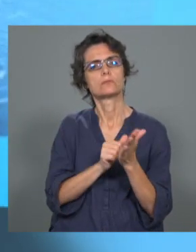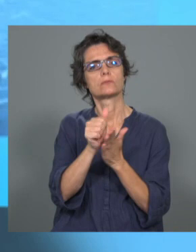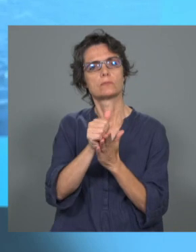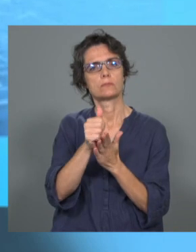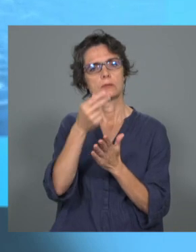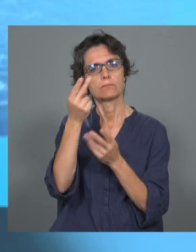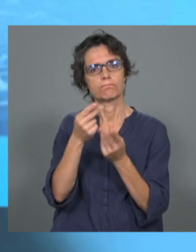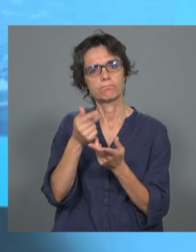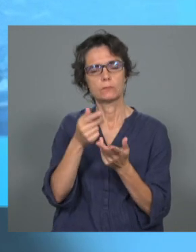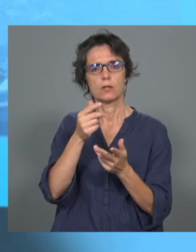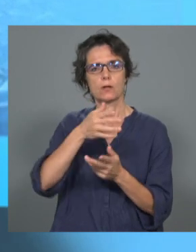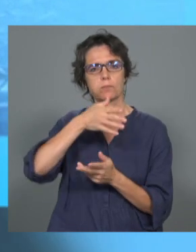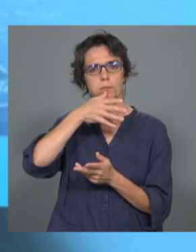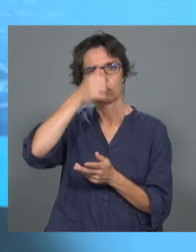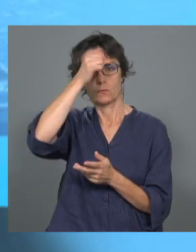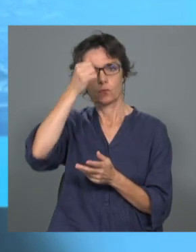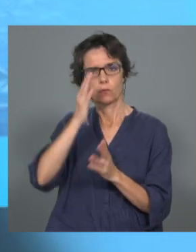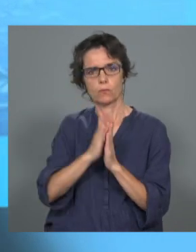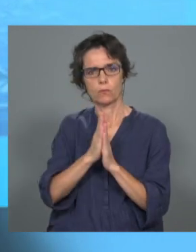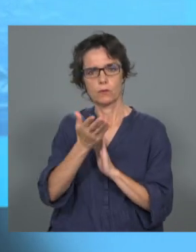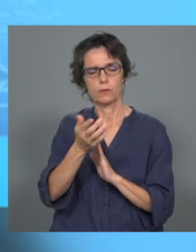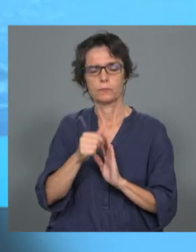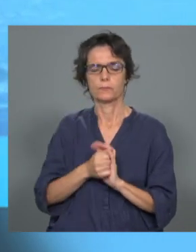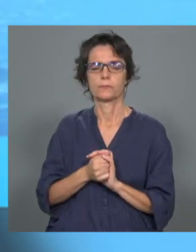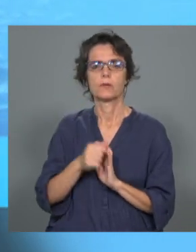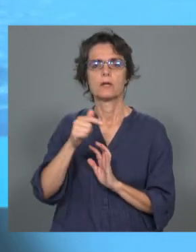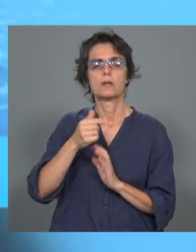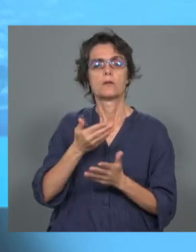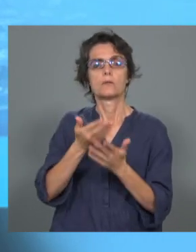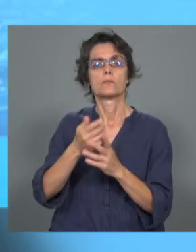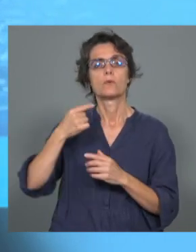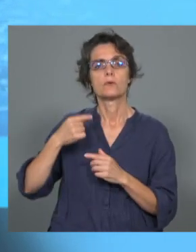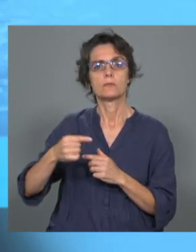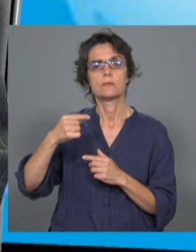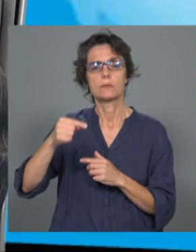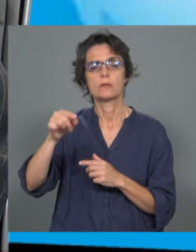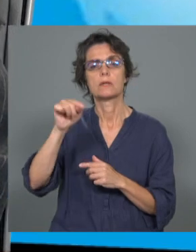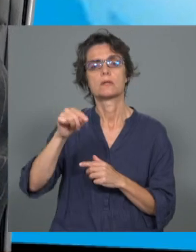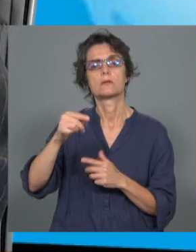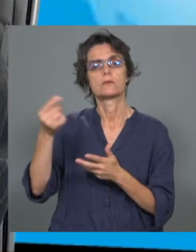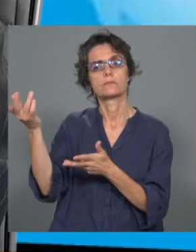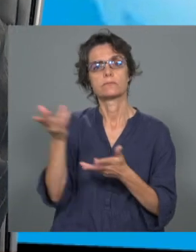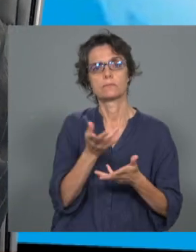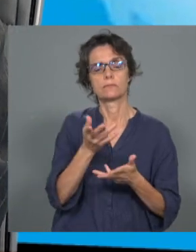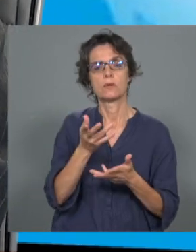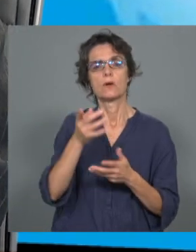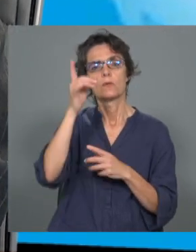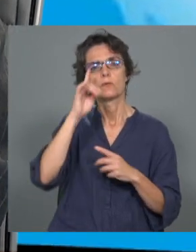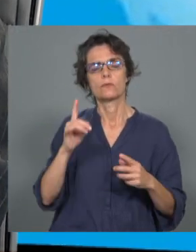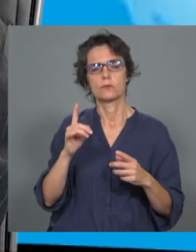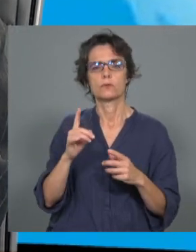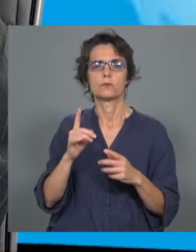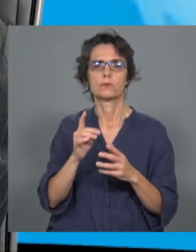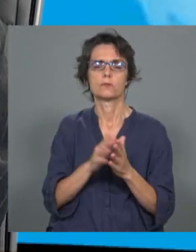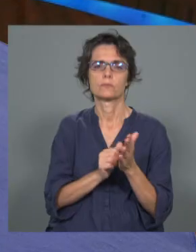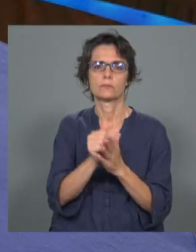missas deste domingo. E é essa a proposta que fazemos em cada semana, contando hoje com a presença do Padre João Lourenço, professor de Sagrada Escritura na